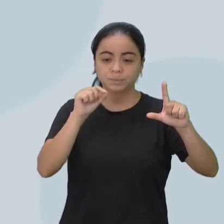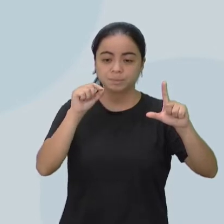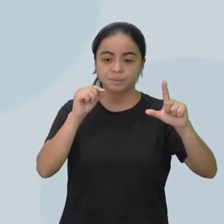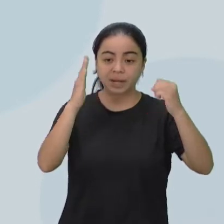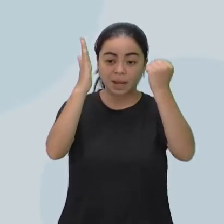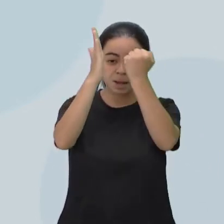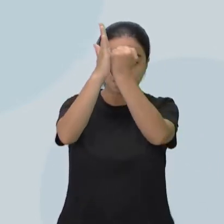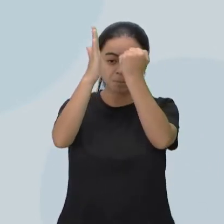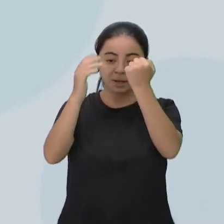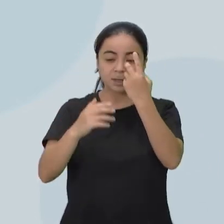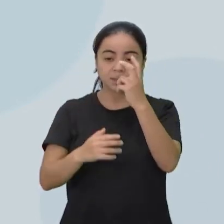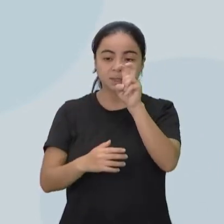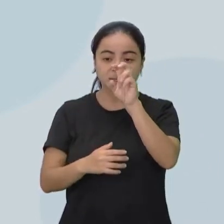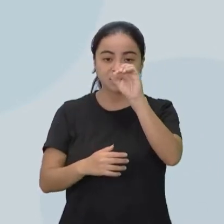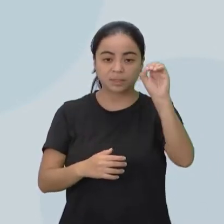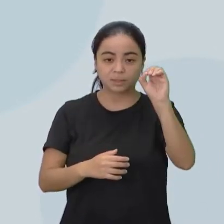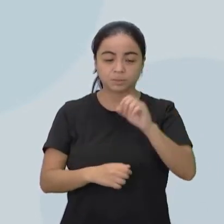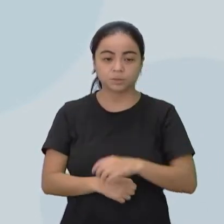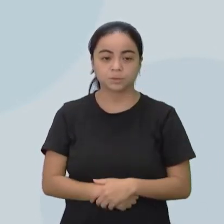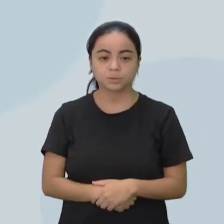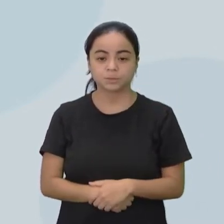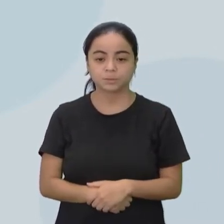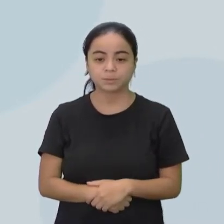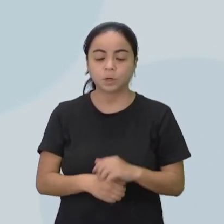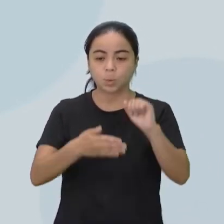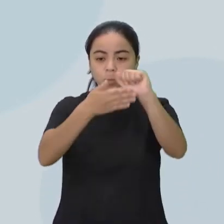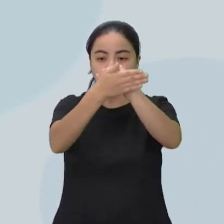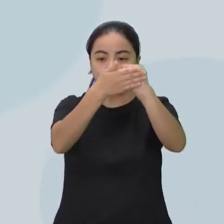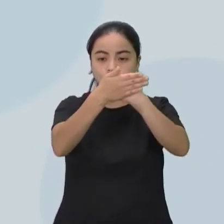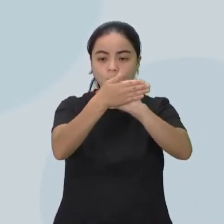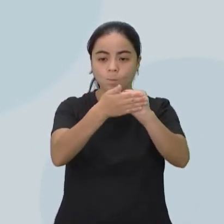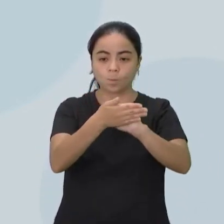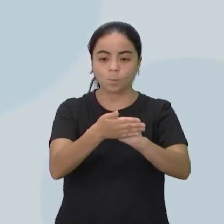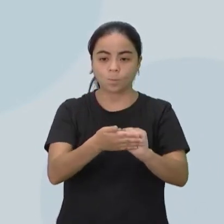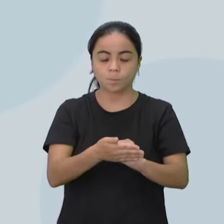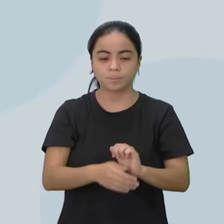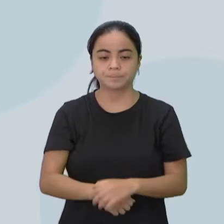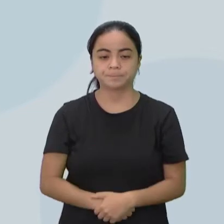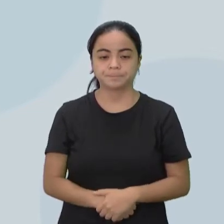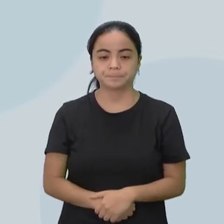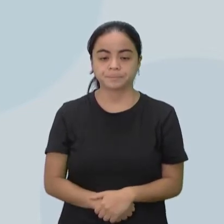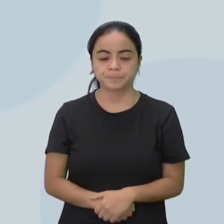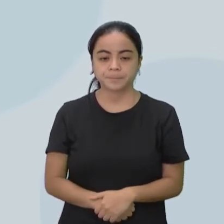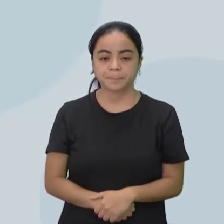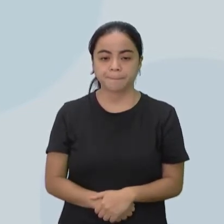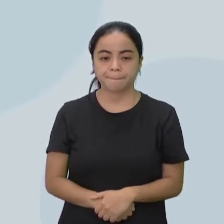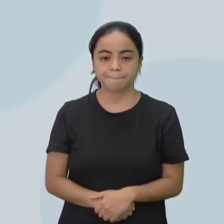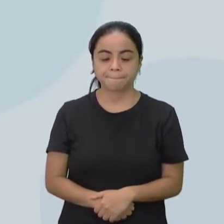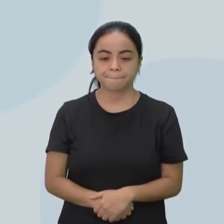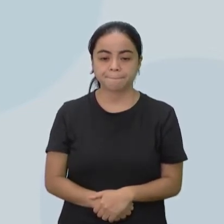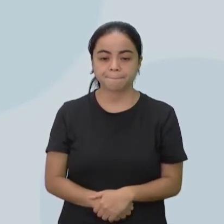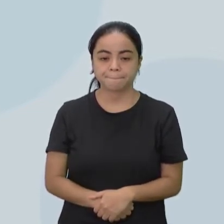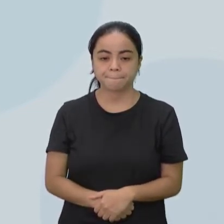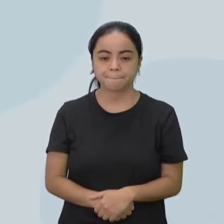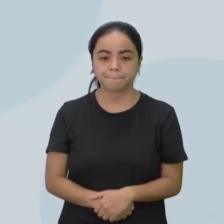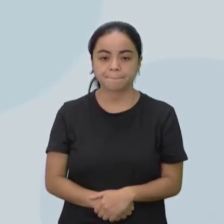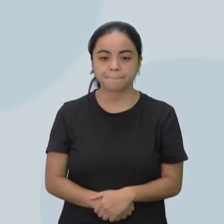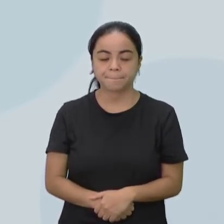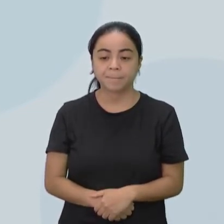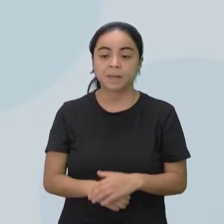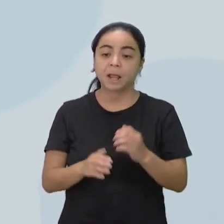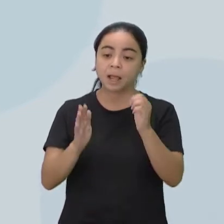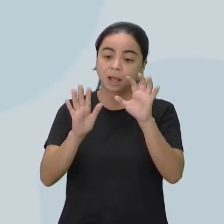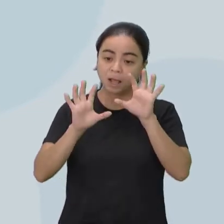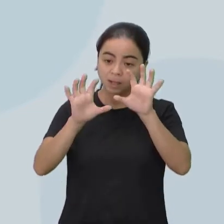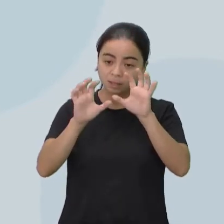500 metros, vai dar lá no gráfico, tá certo? Vou apagar aqui porque eu fiz bonitinho para vocês, ó, para subir, né? É assim que a gente